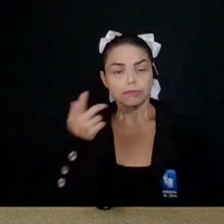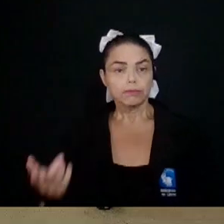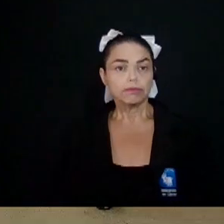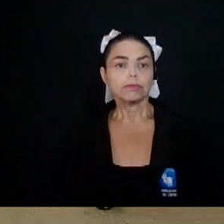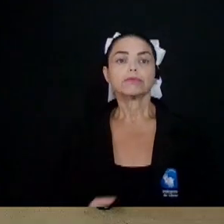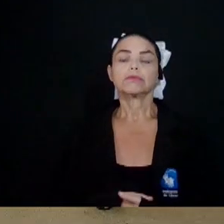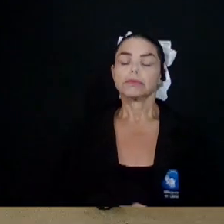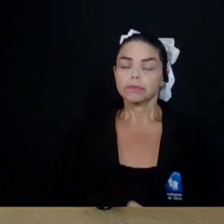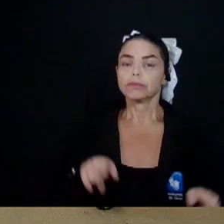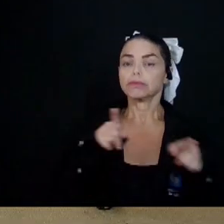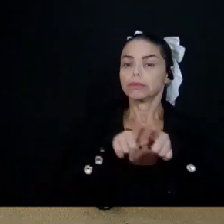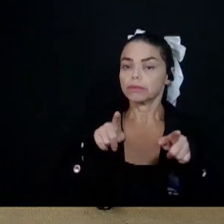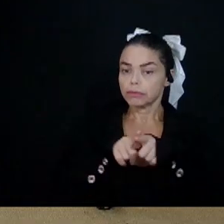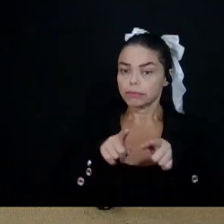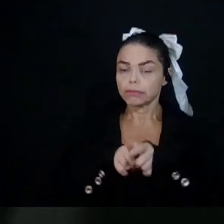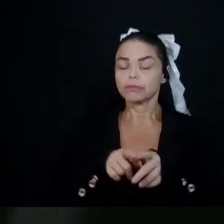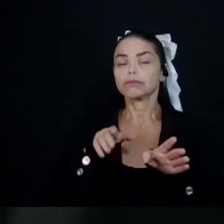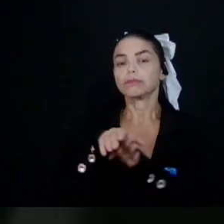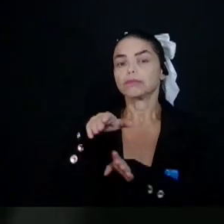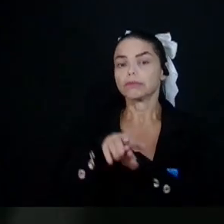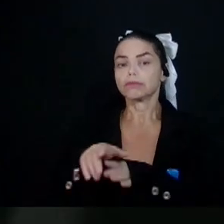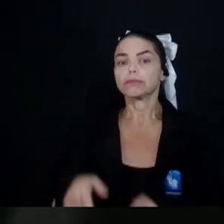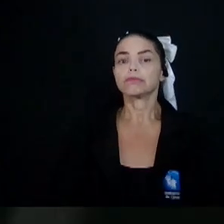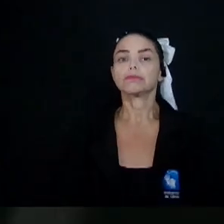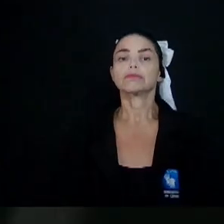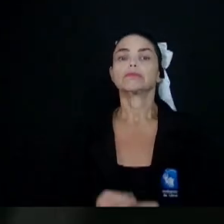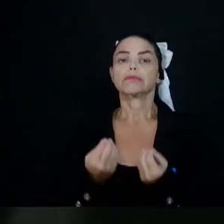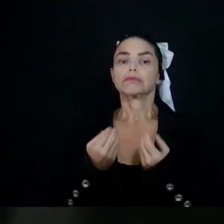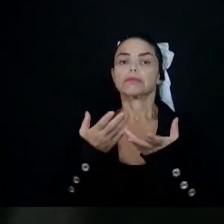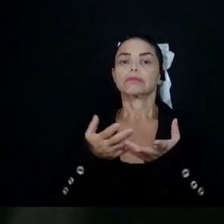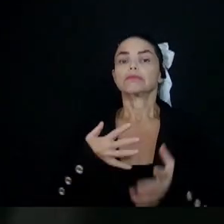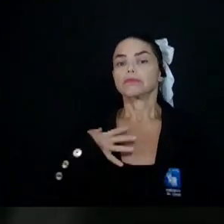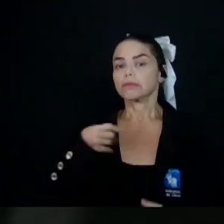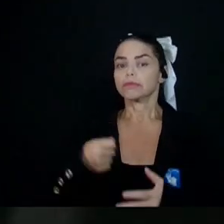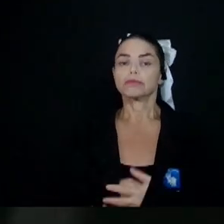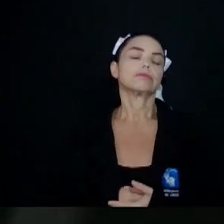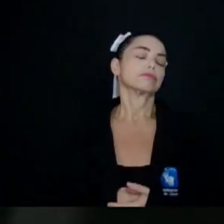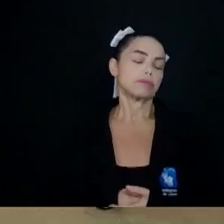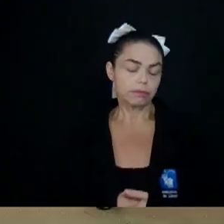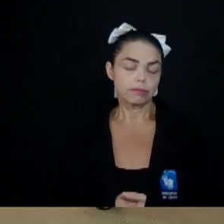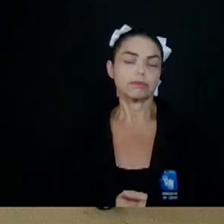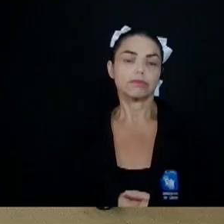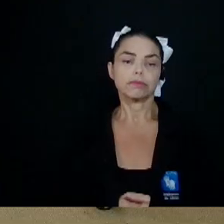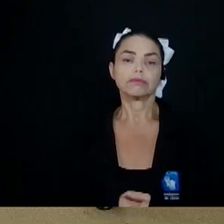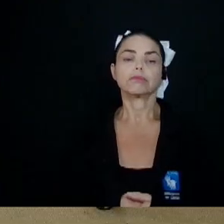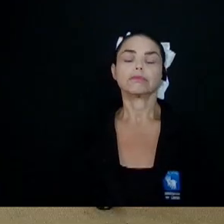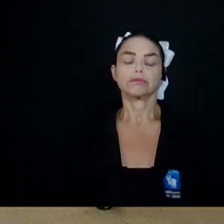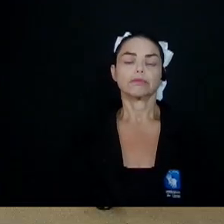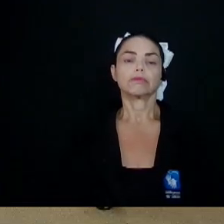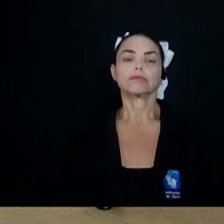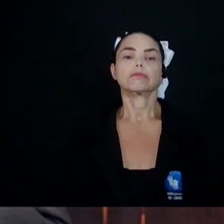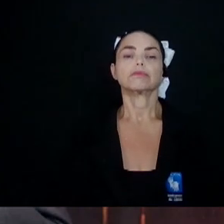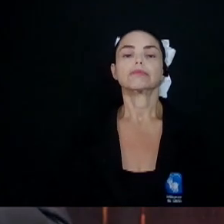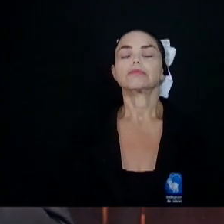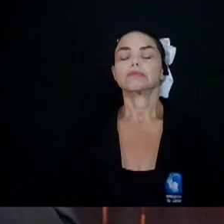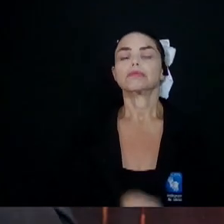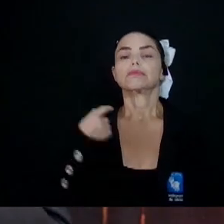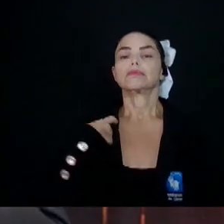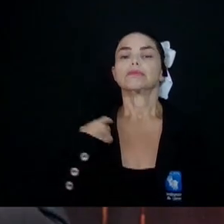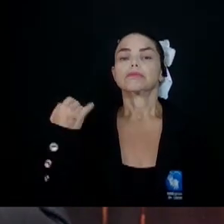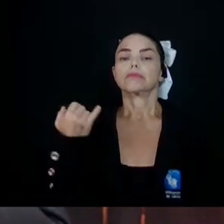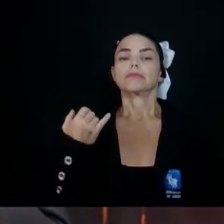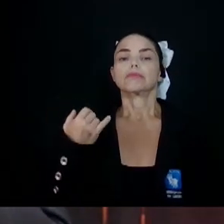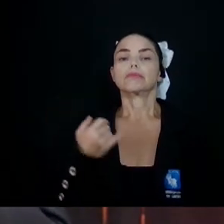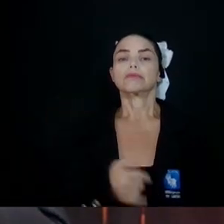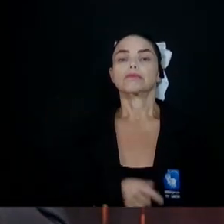e também a orientação que a gente vai oferecer para os nossos filhos mediante a essa restrição. Não, sem dúvida. E eu faço